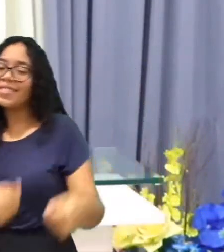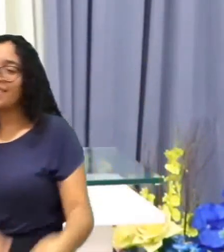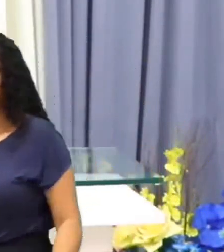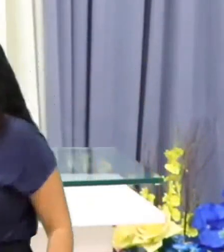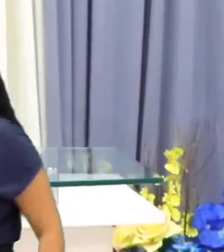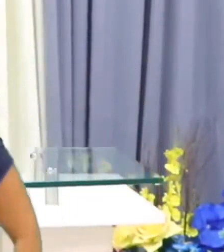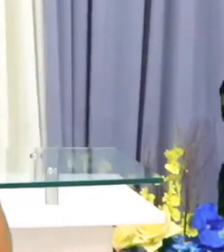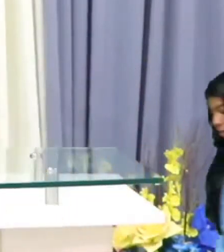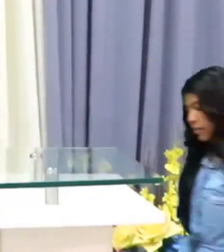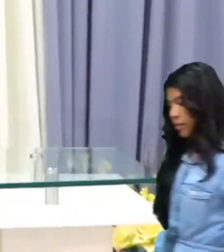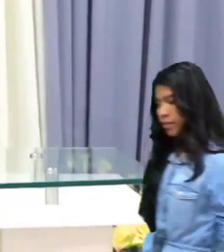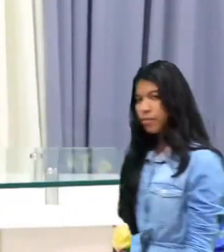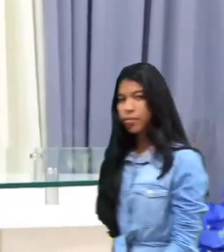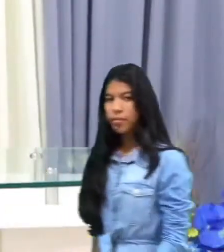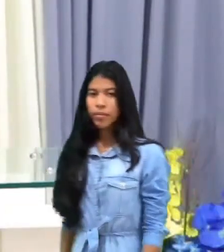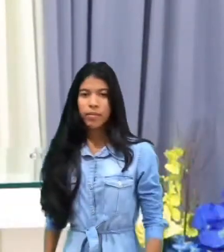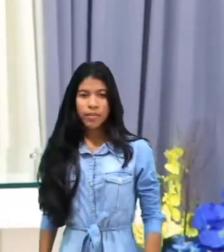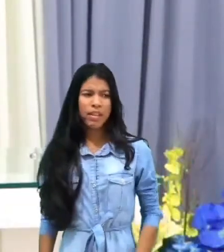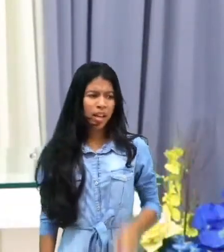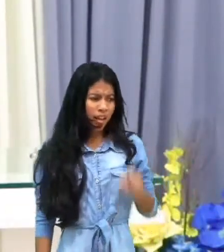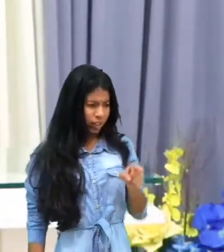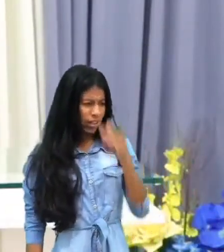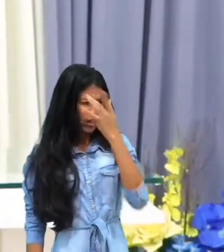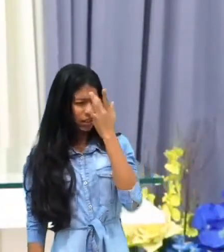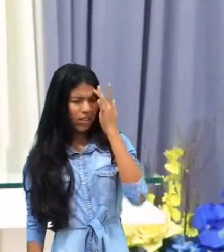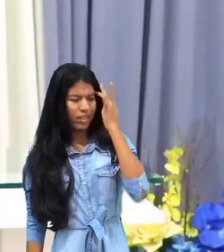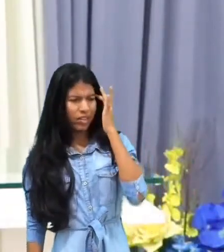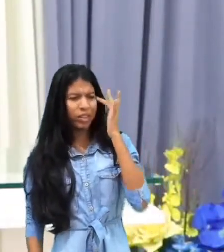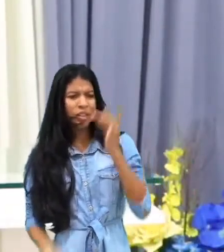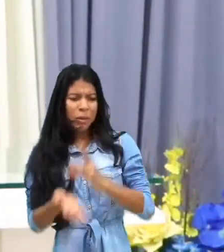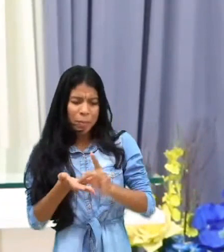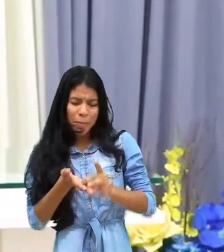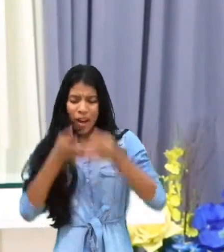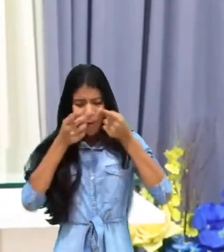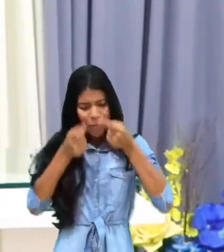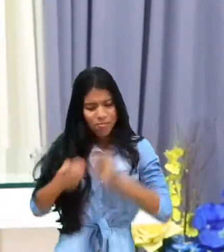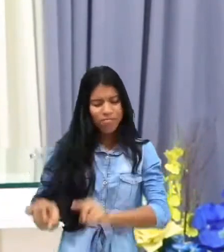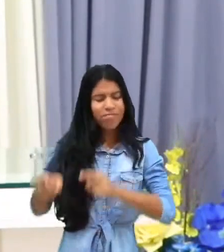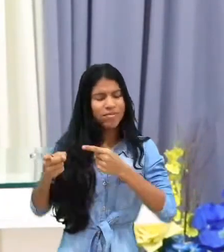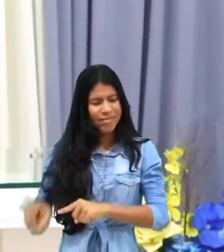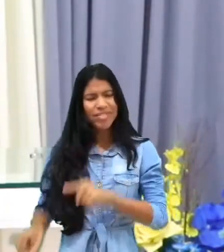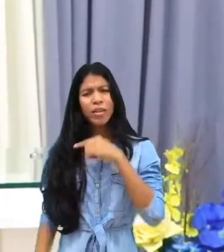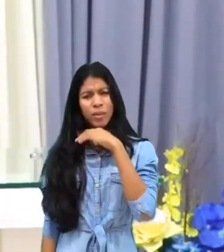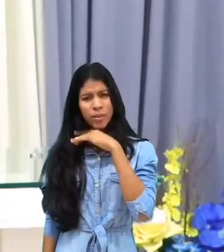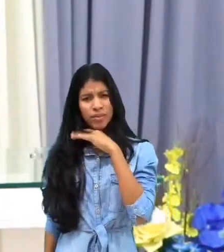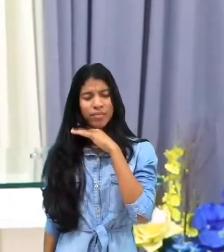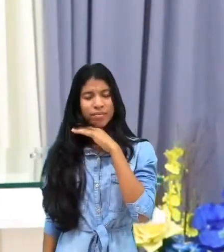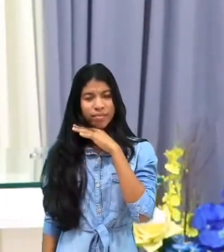Aquele homem era o inimigo, aquele homem era o perseguidor, era o cabra ruim. Mas agora